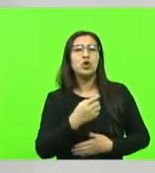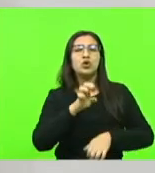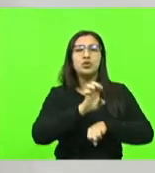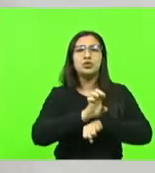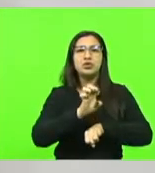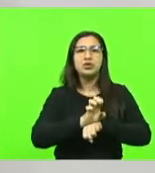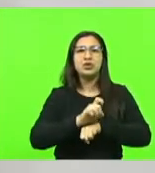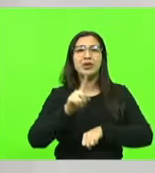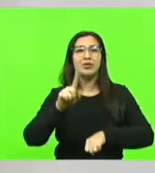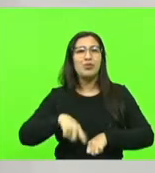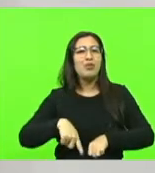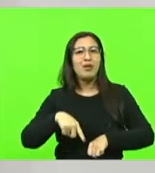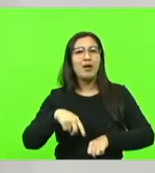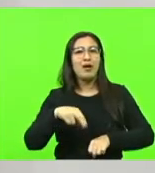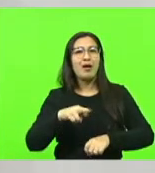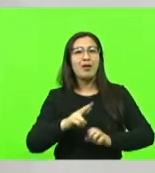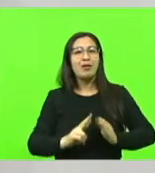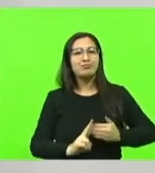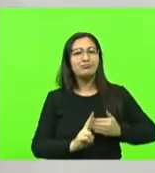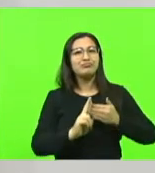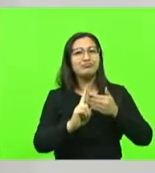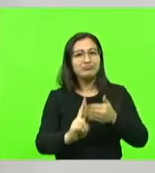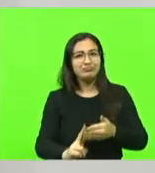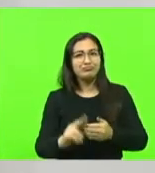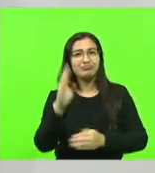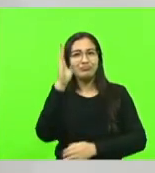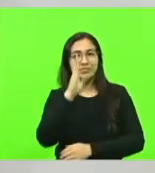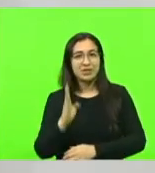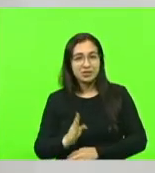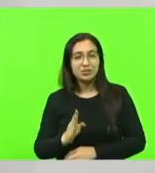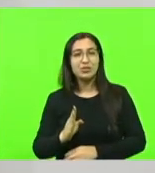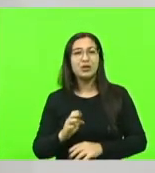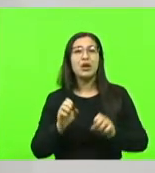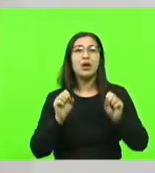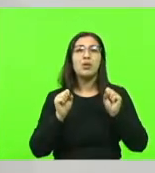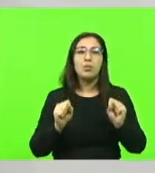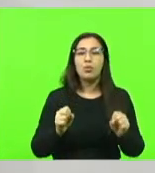nacional em projetos para usar